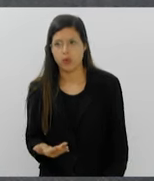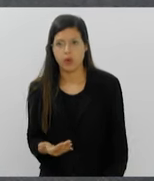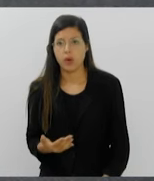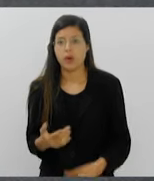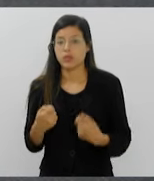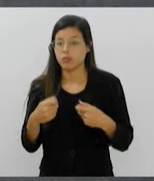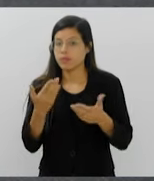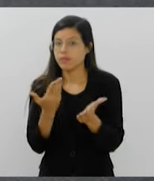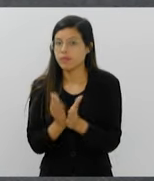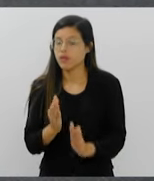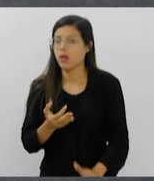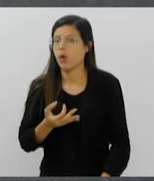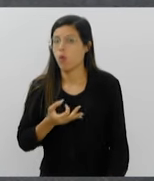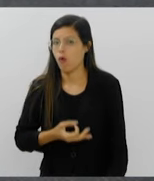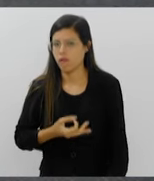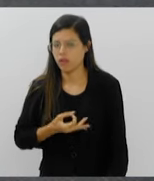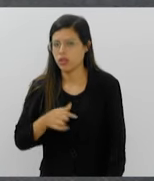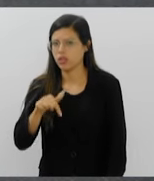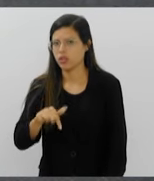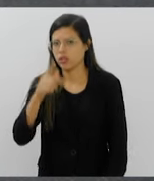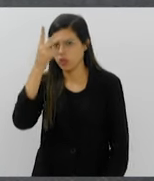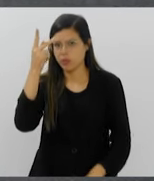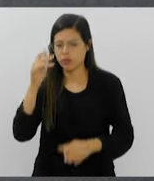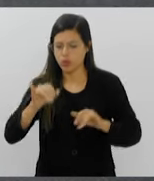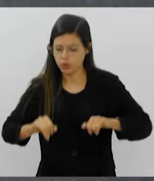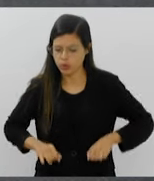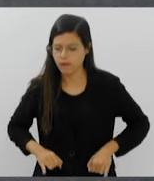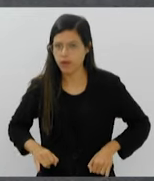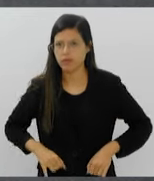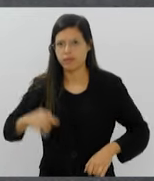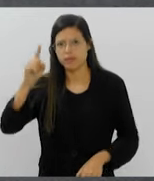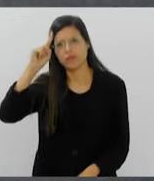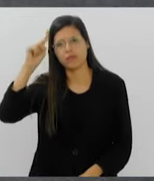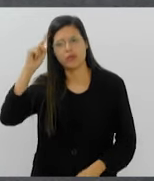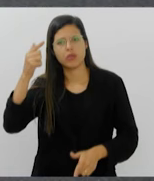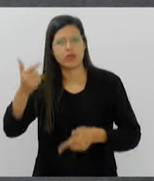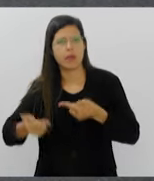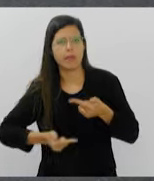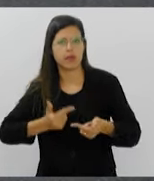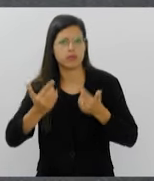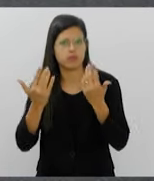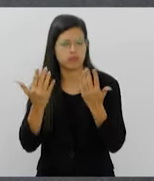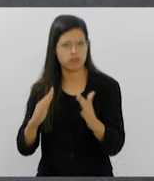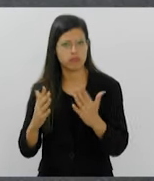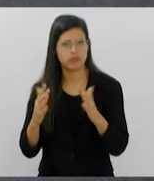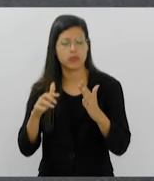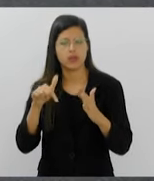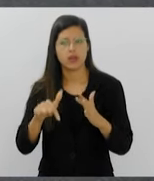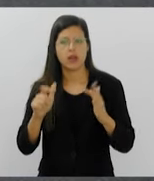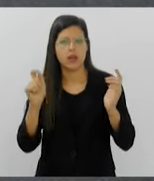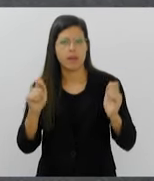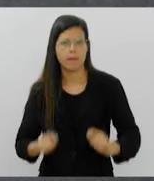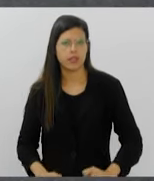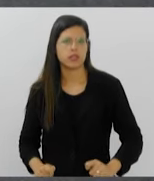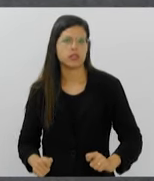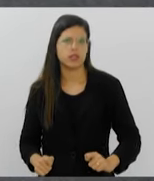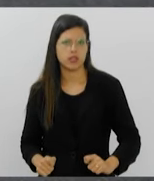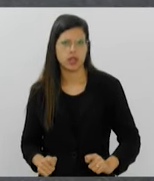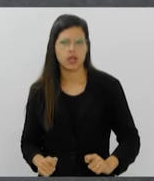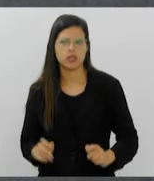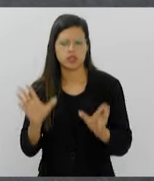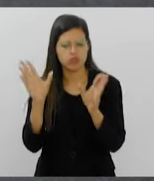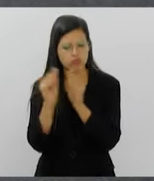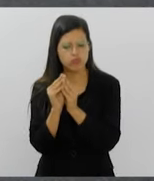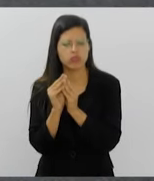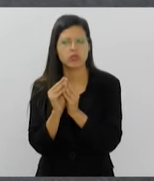com essa covardia que as pessoas vêm sofrendo diariamente, o trabalhador, e parabenizar pela sua capacidade de concisão e pelo